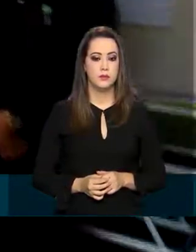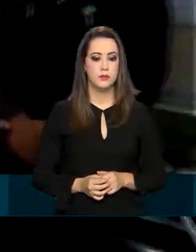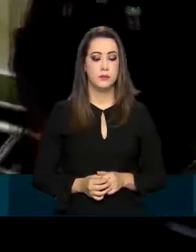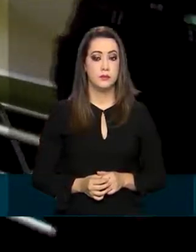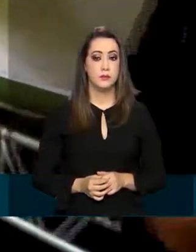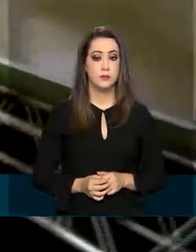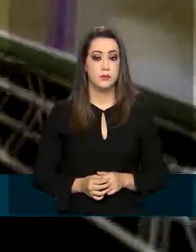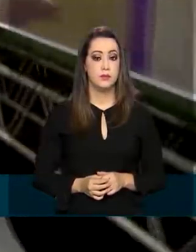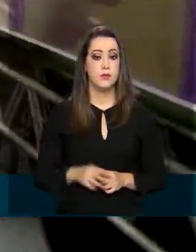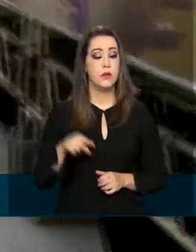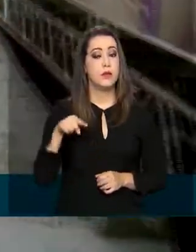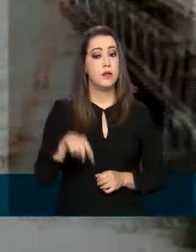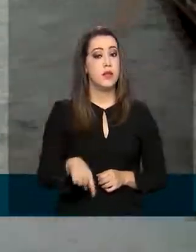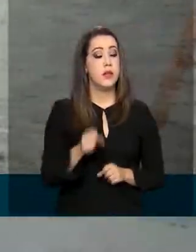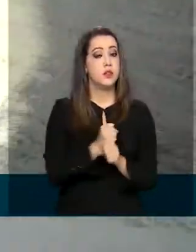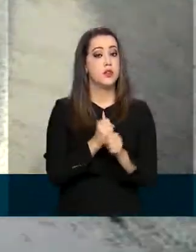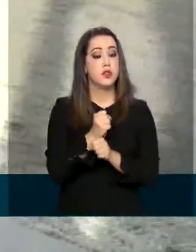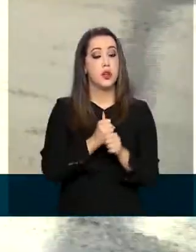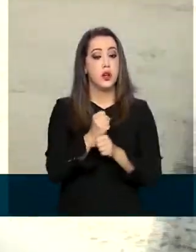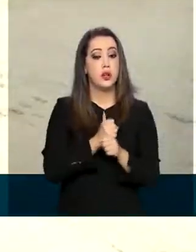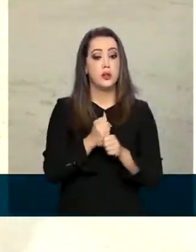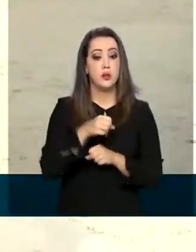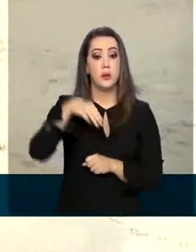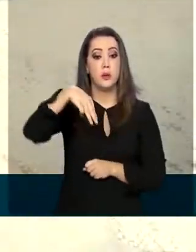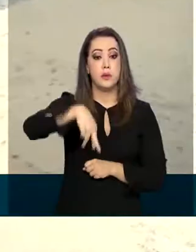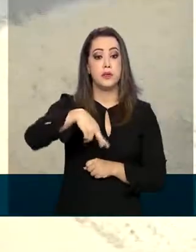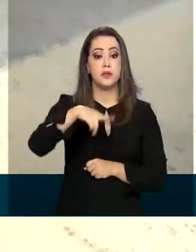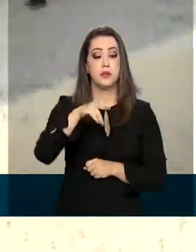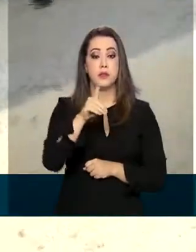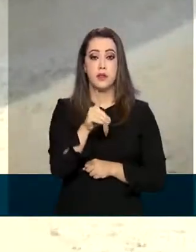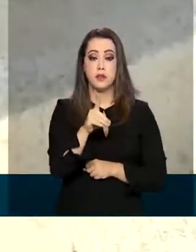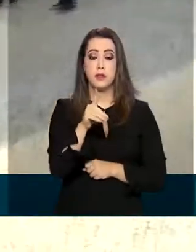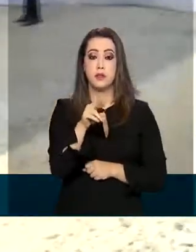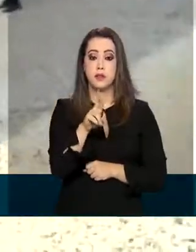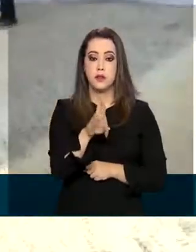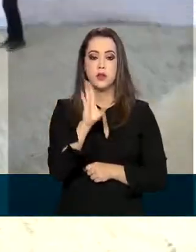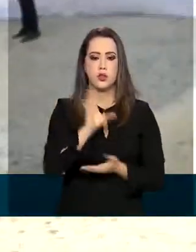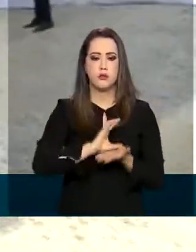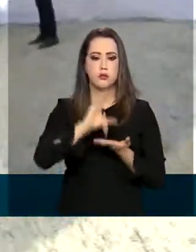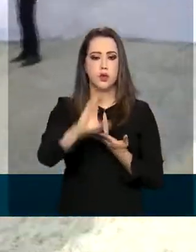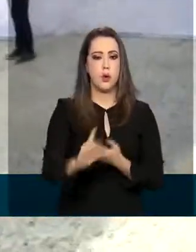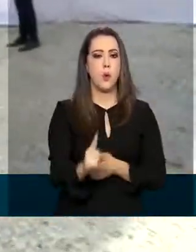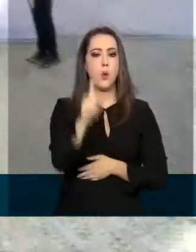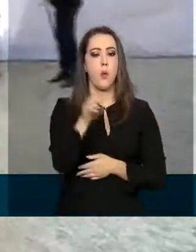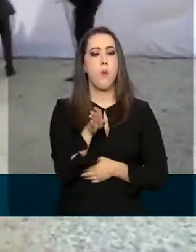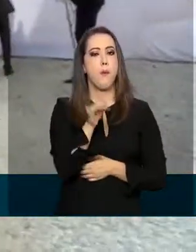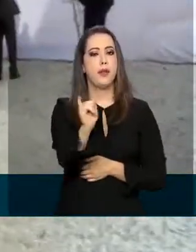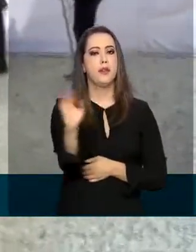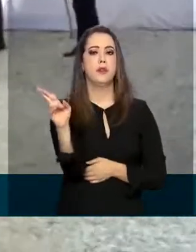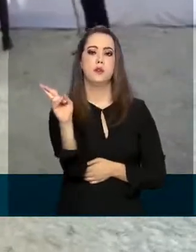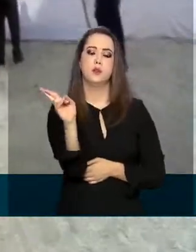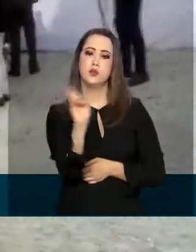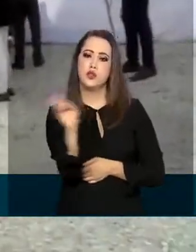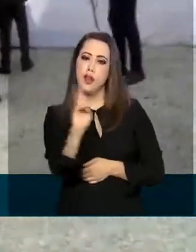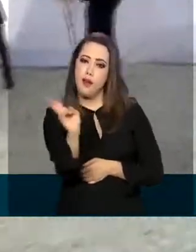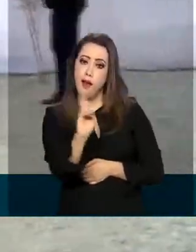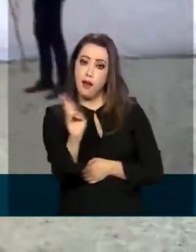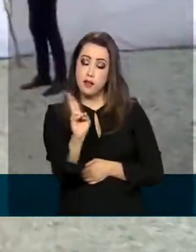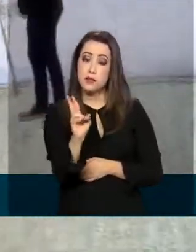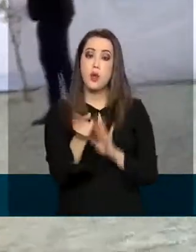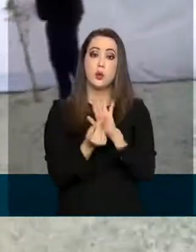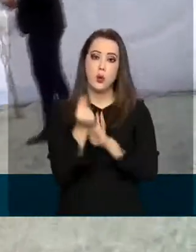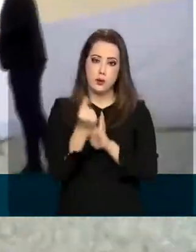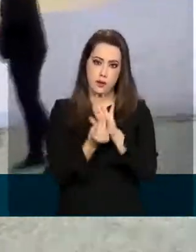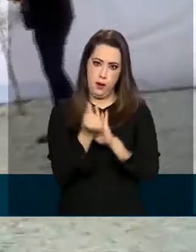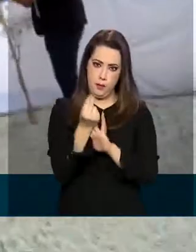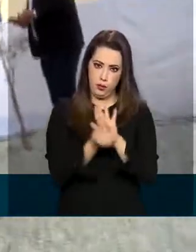Neste ano, o Ministério do Desenvolvimento Regional já investiu mais de 1 bilhão e 100 milhões de reais do Orçamento Geral